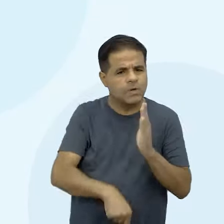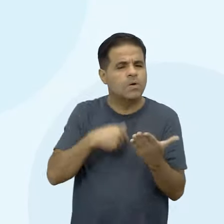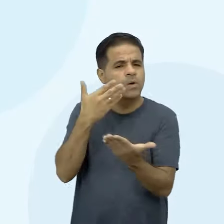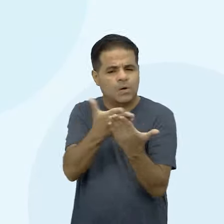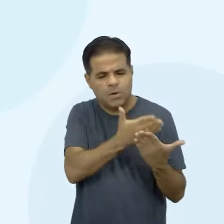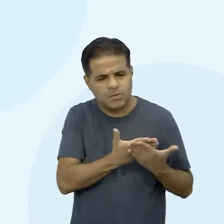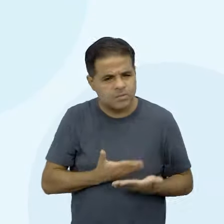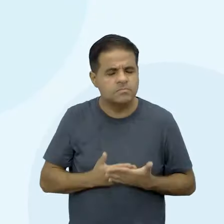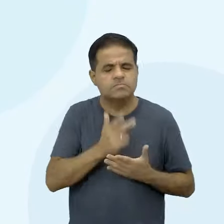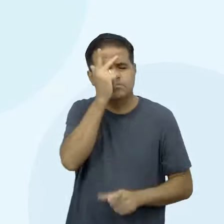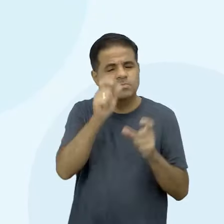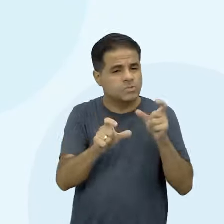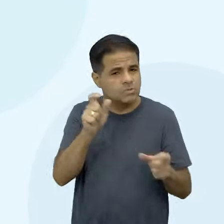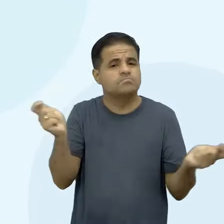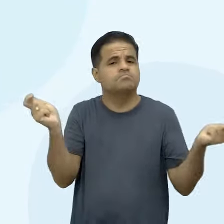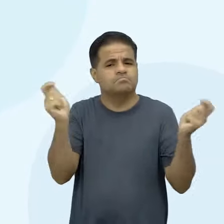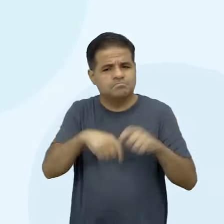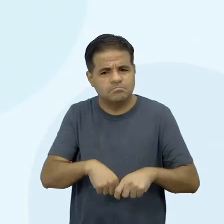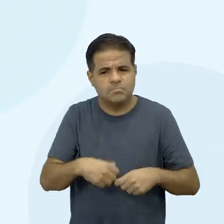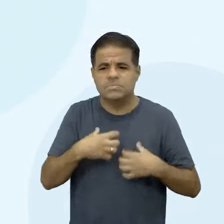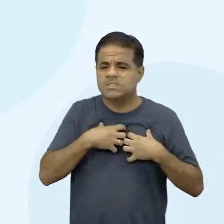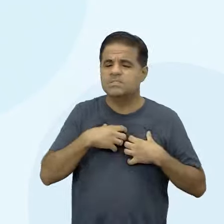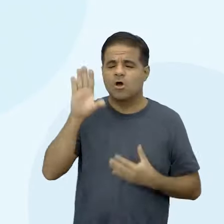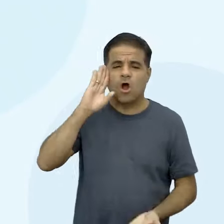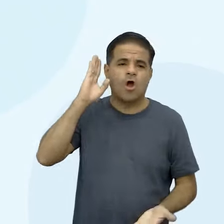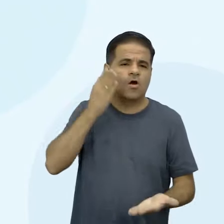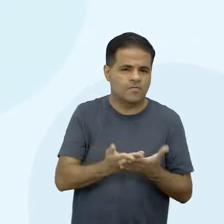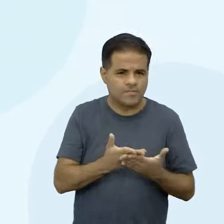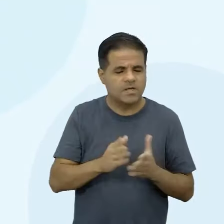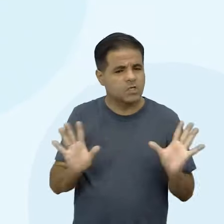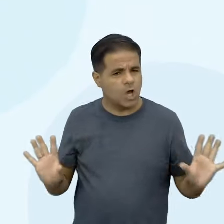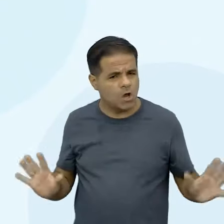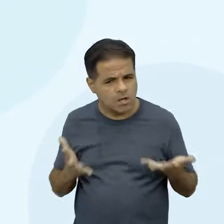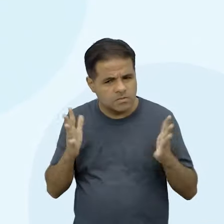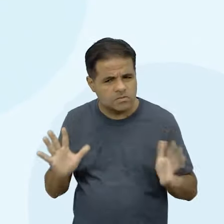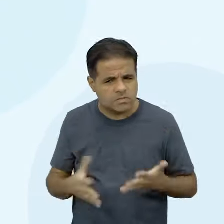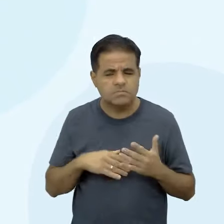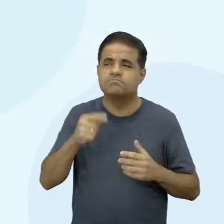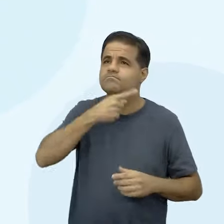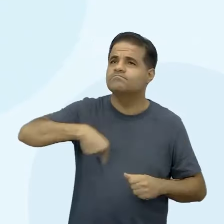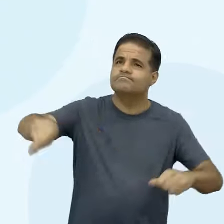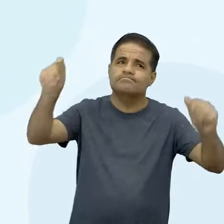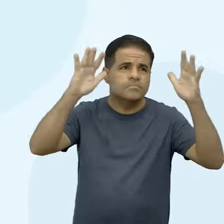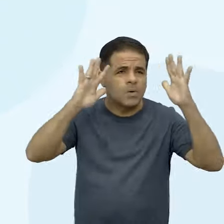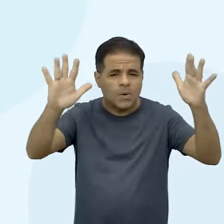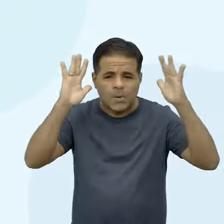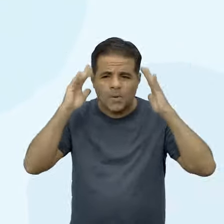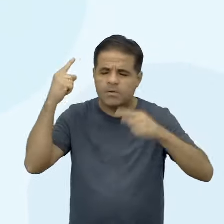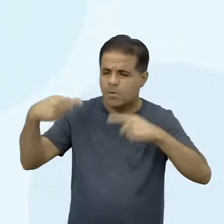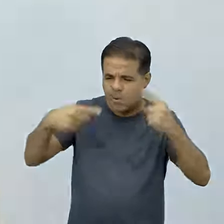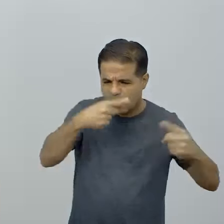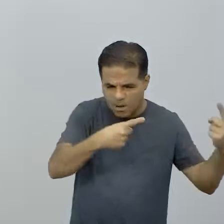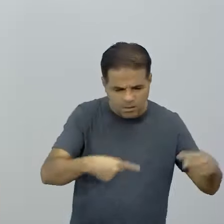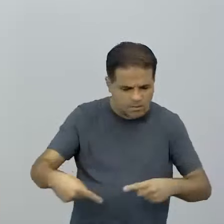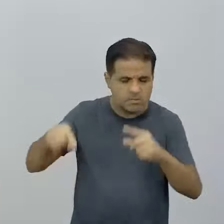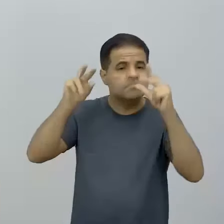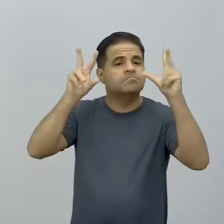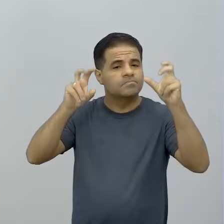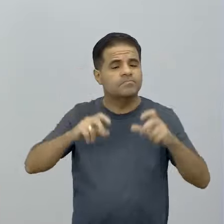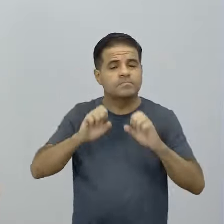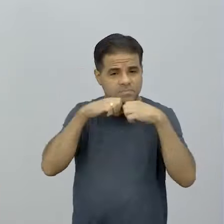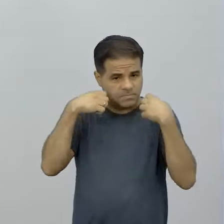estudos para que o estudante possa se sentir confiante e encorajado a refletir e debater sobre fatos e